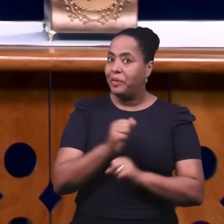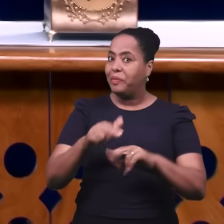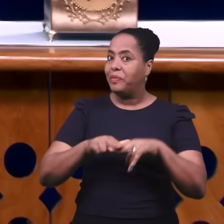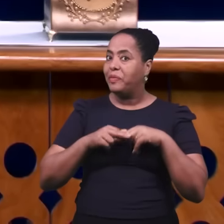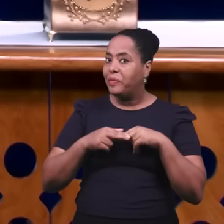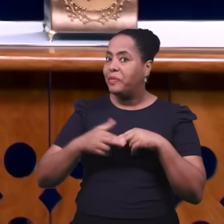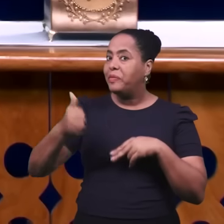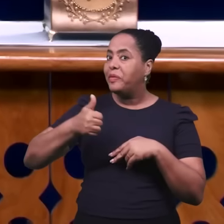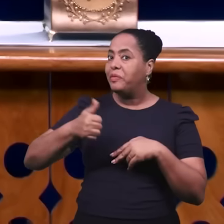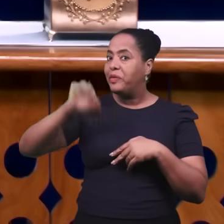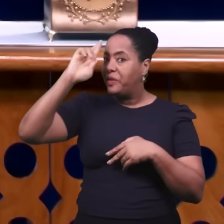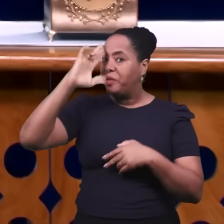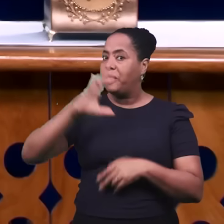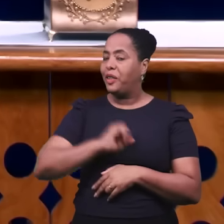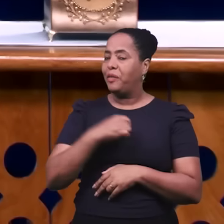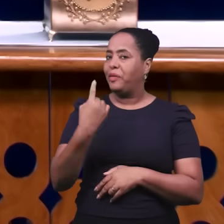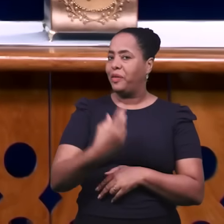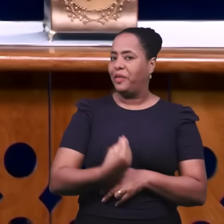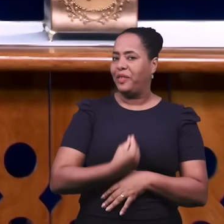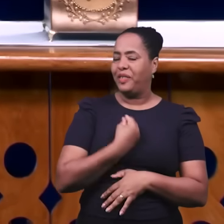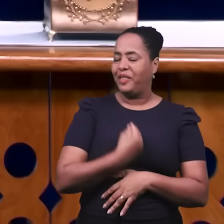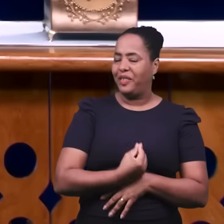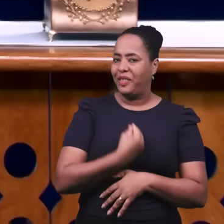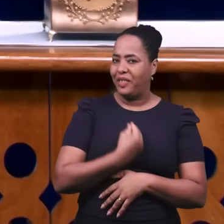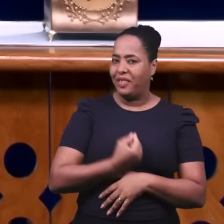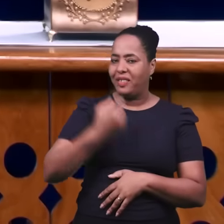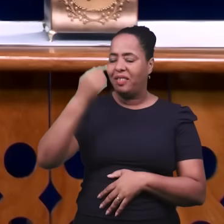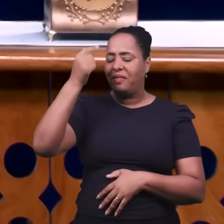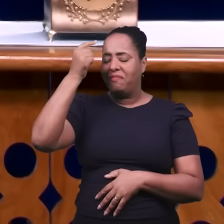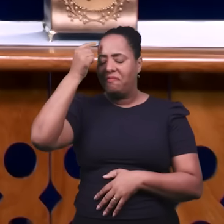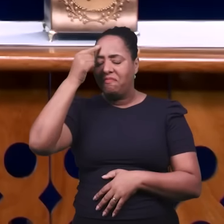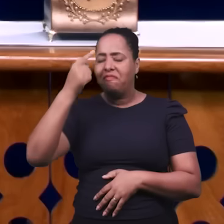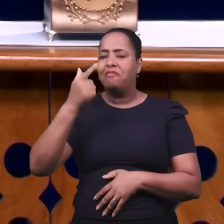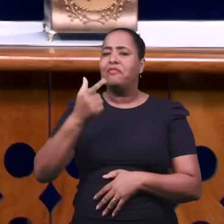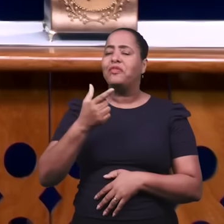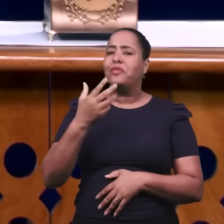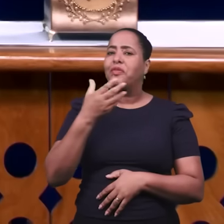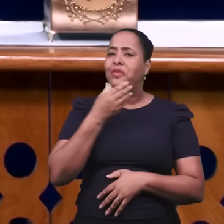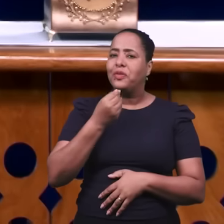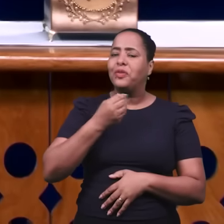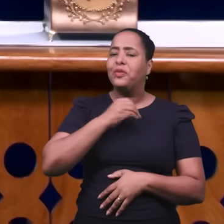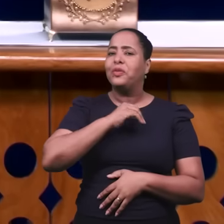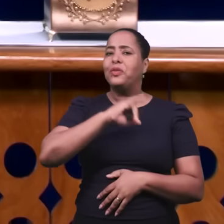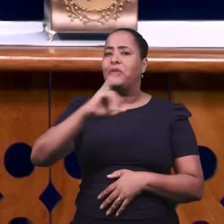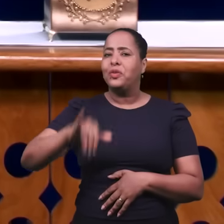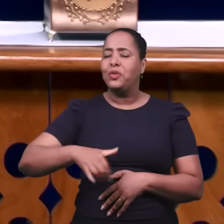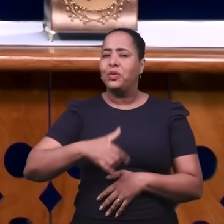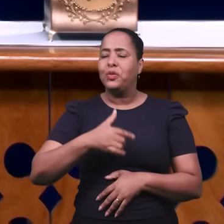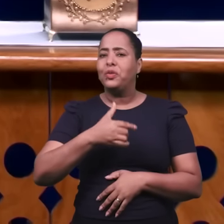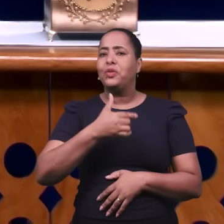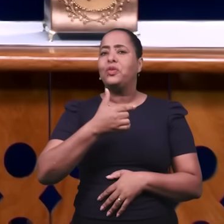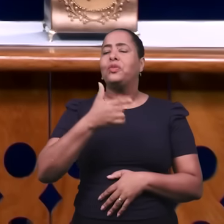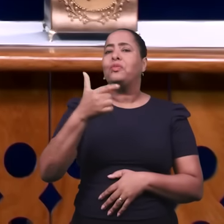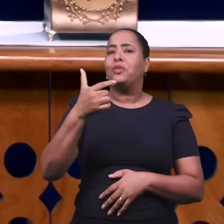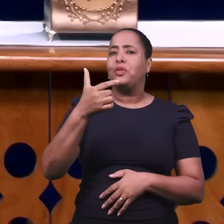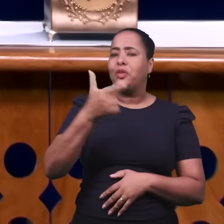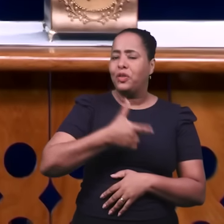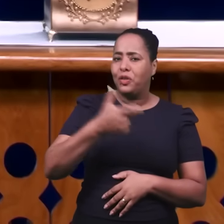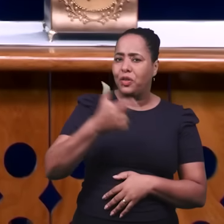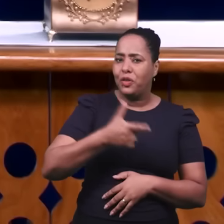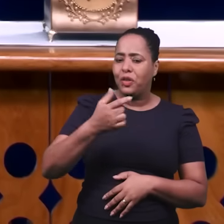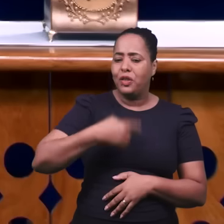Ele nos amou primeiro. Até trazemos a memória quando Jacó, orientado por sua mãe Rebeca, foi